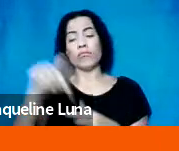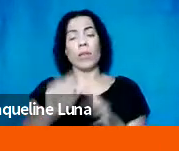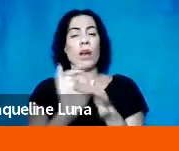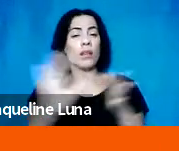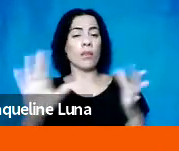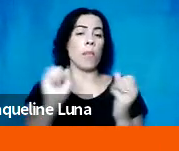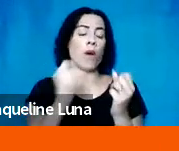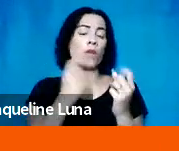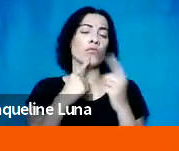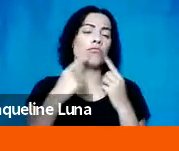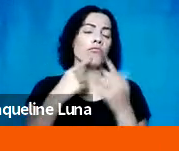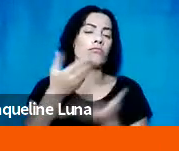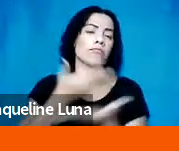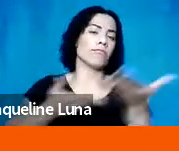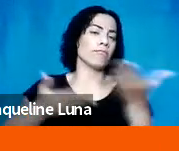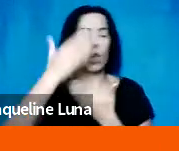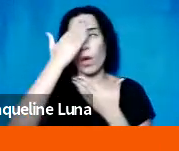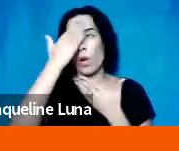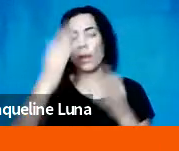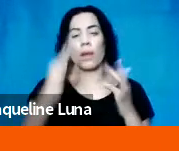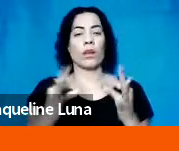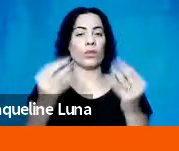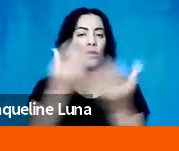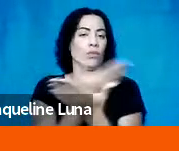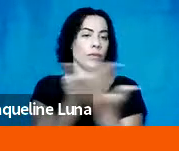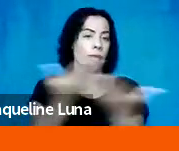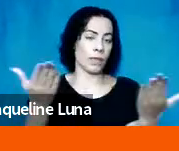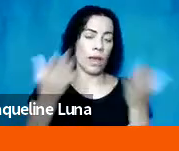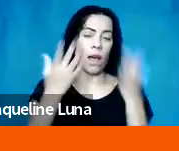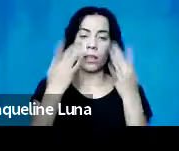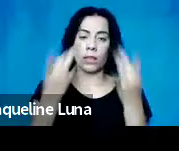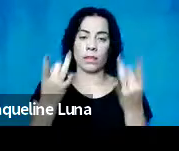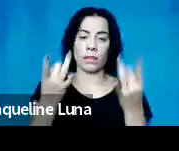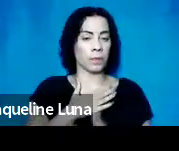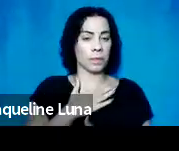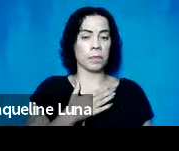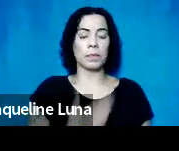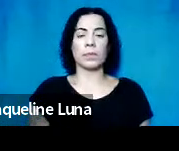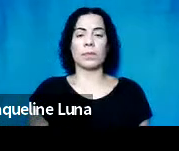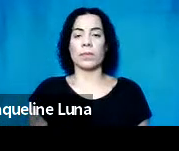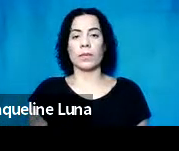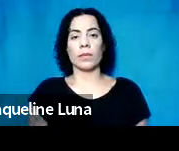diálogo. Muito obrigado a vocês pela atenção.